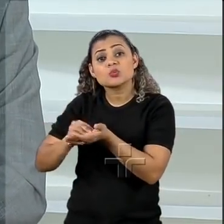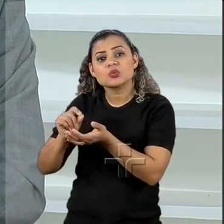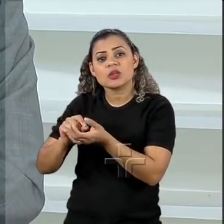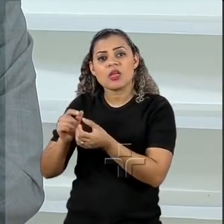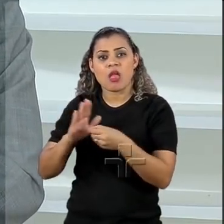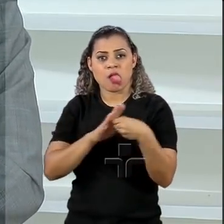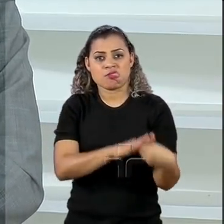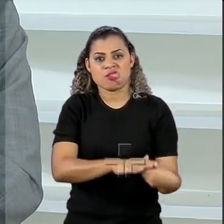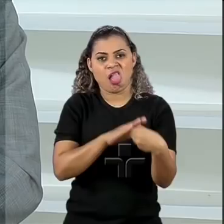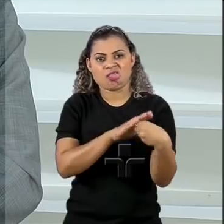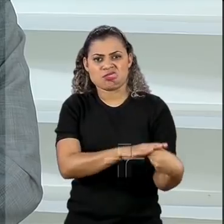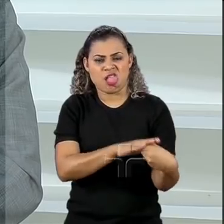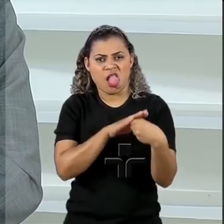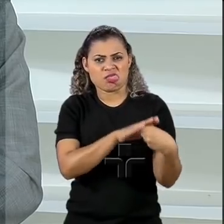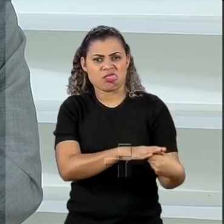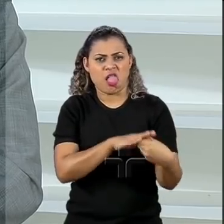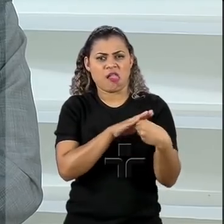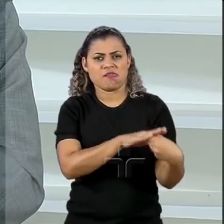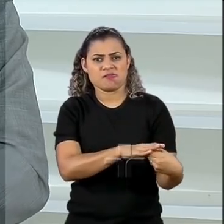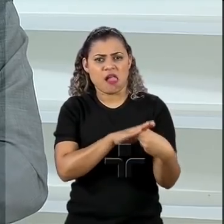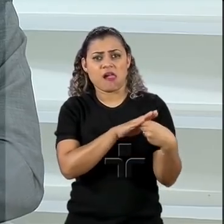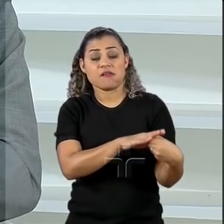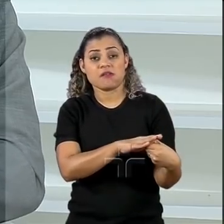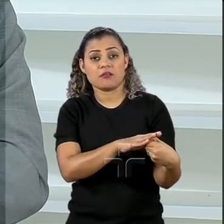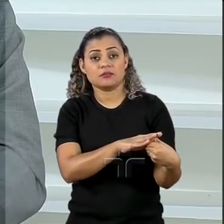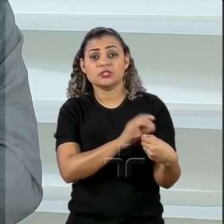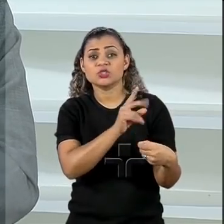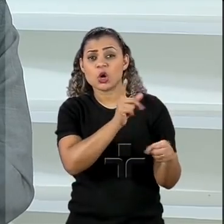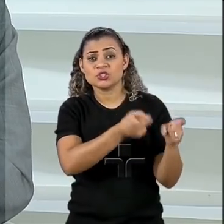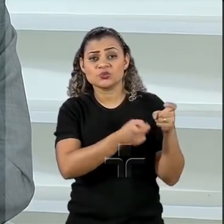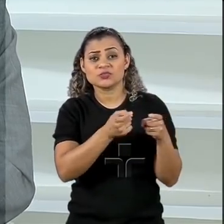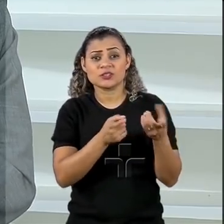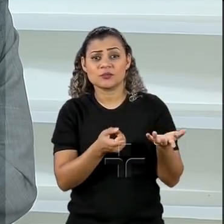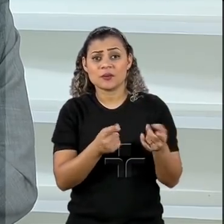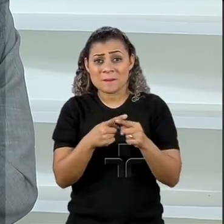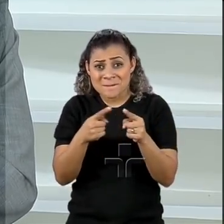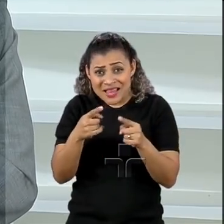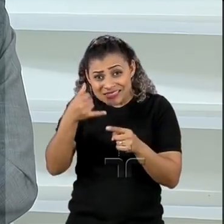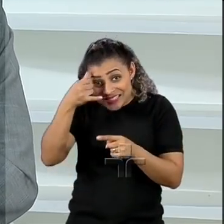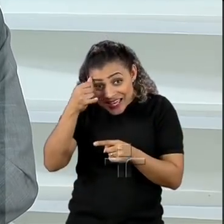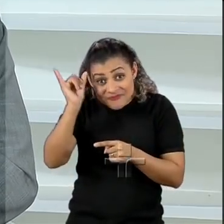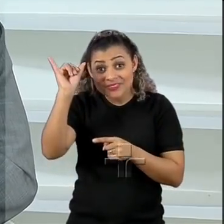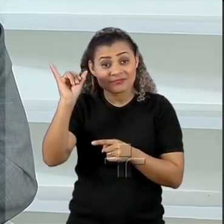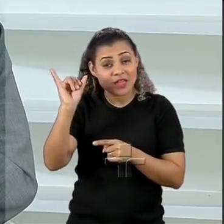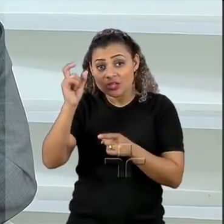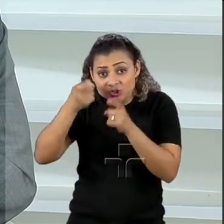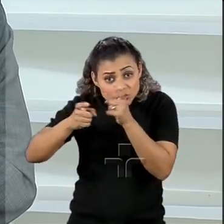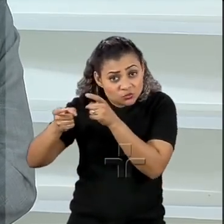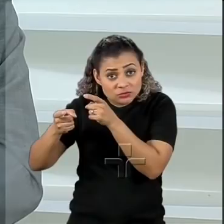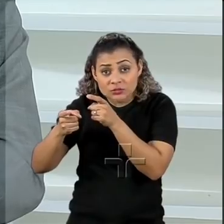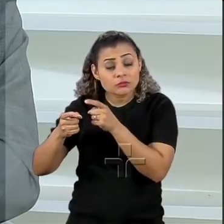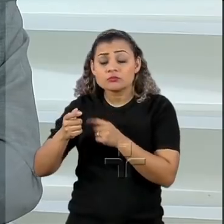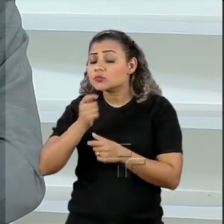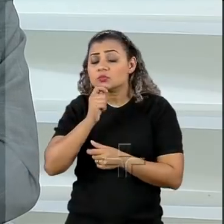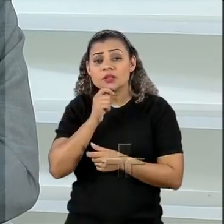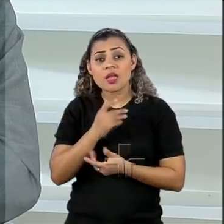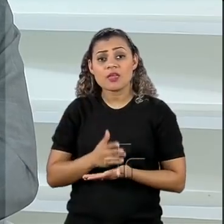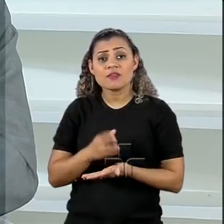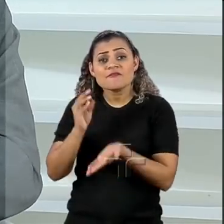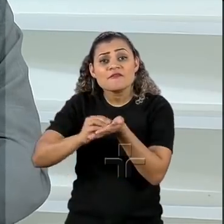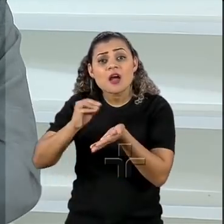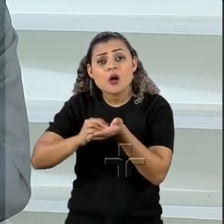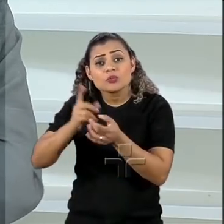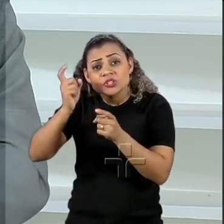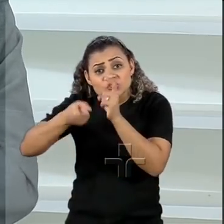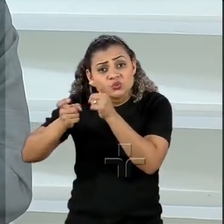repressiva. E nós não tivemos ainda a capacidade de discutir o ambiente que leva a uma situação